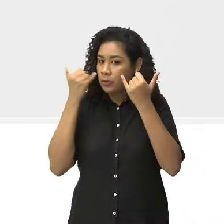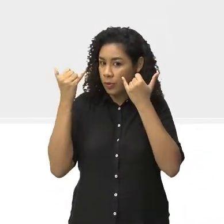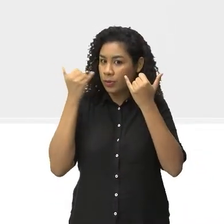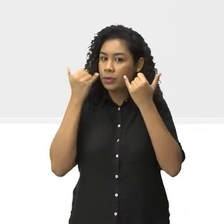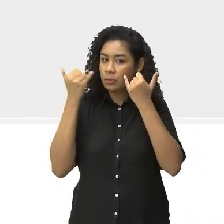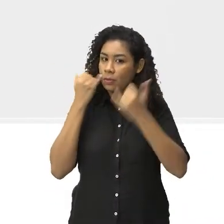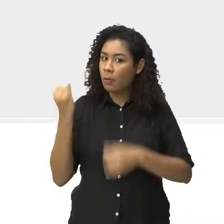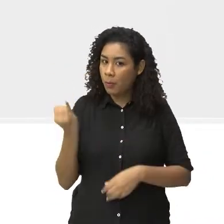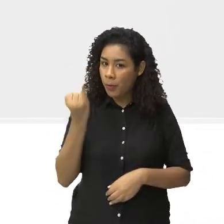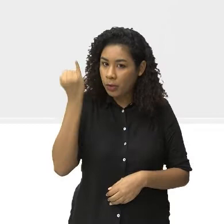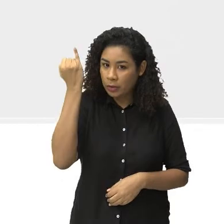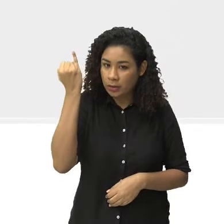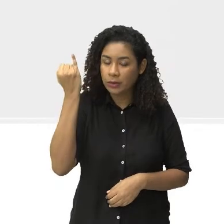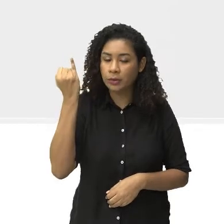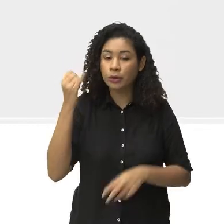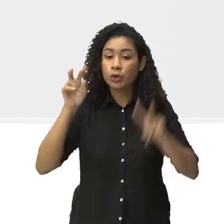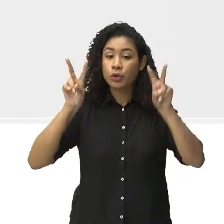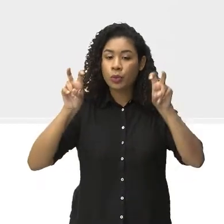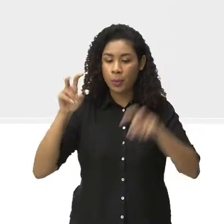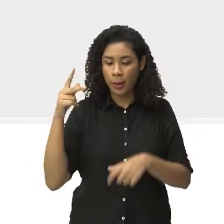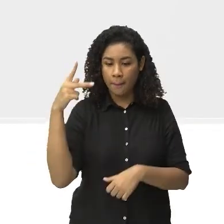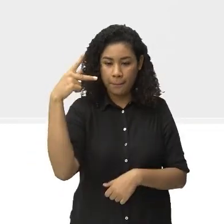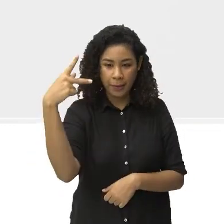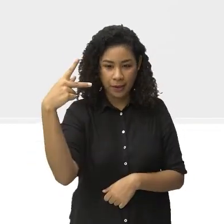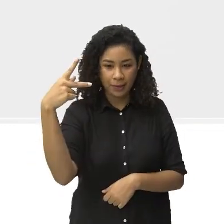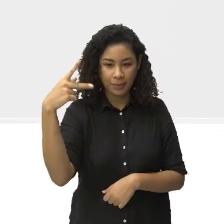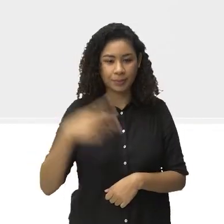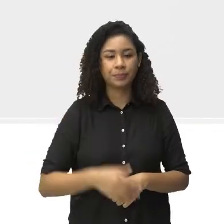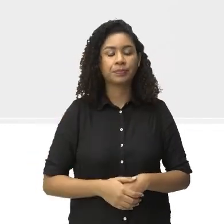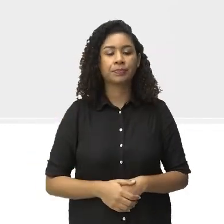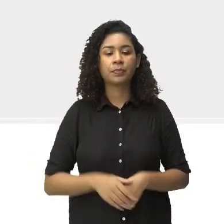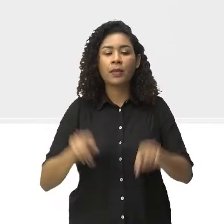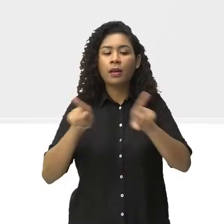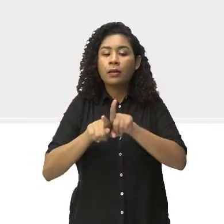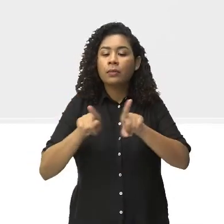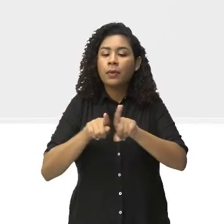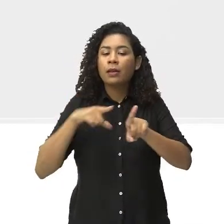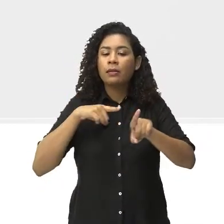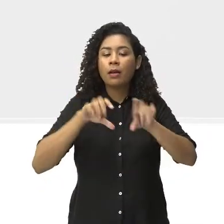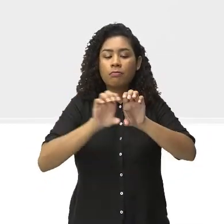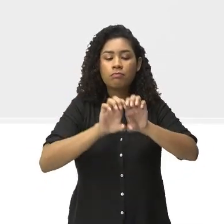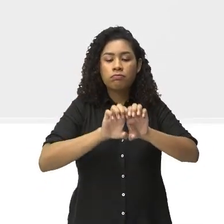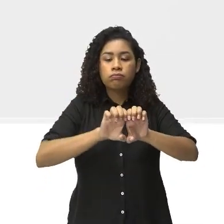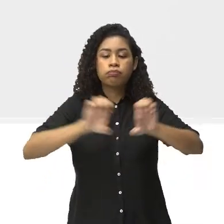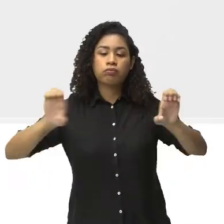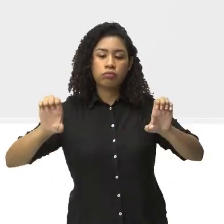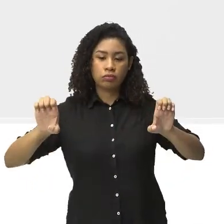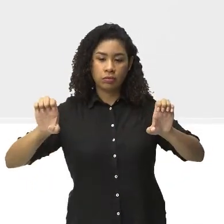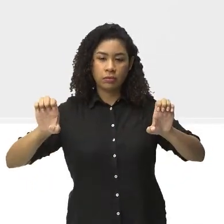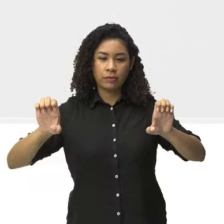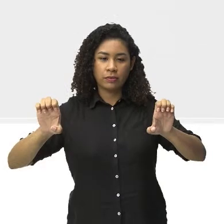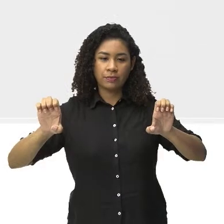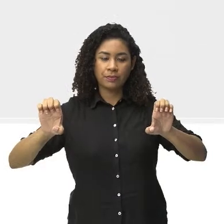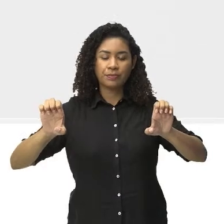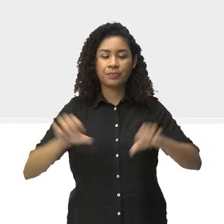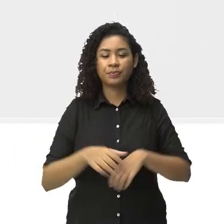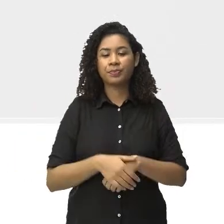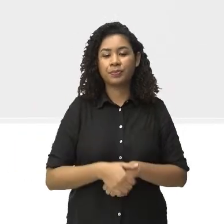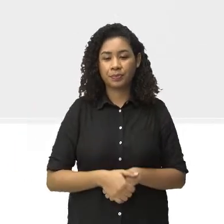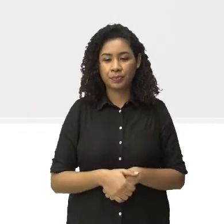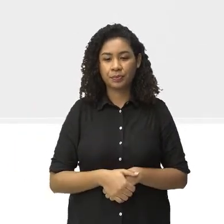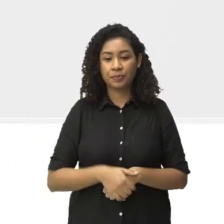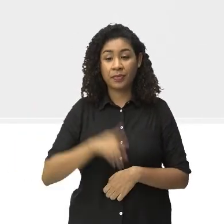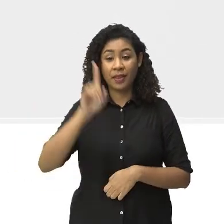E ele nos deu também a equação da reta, tá? Que é a